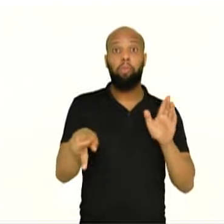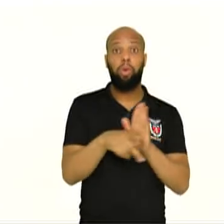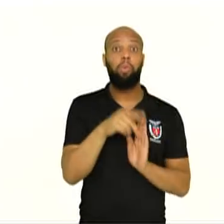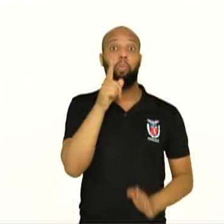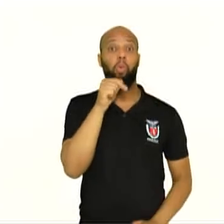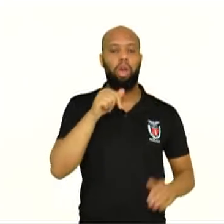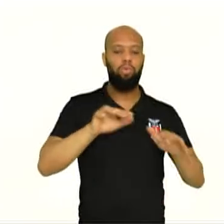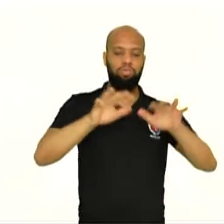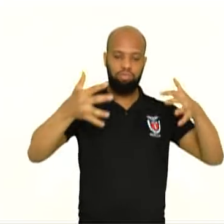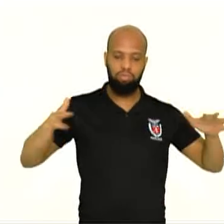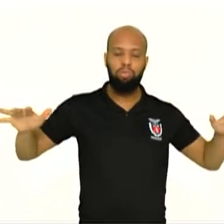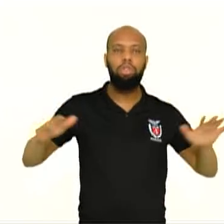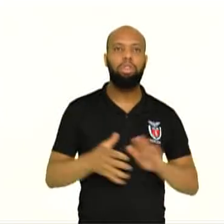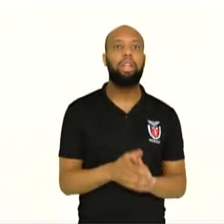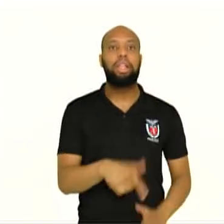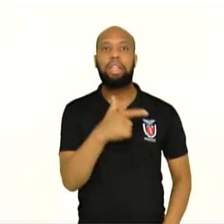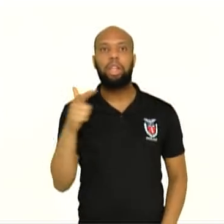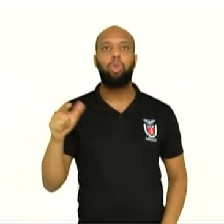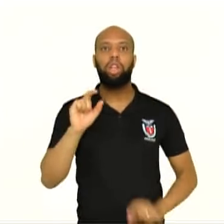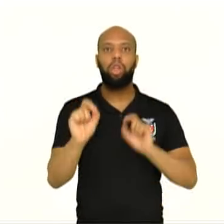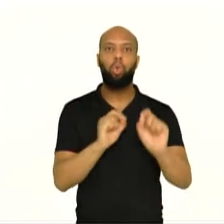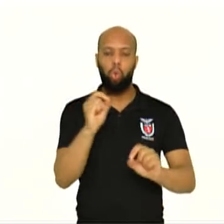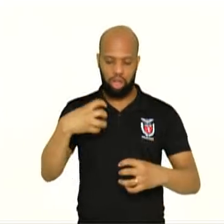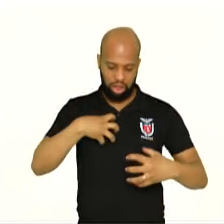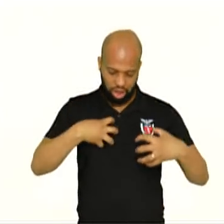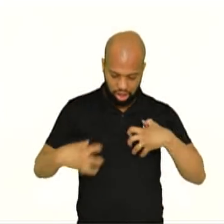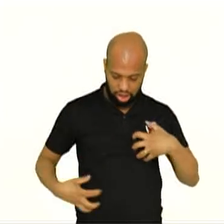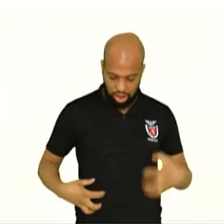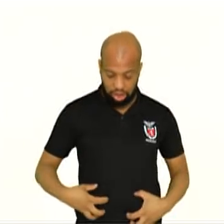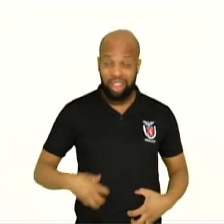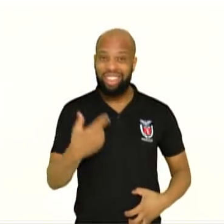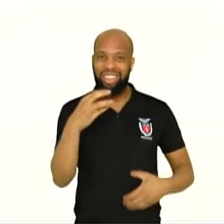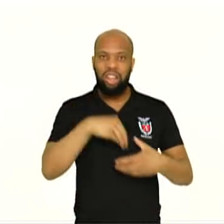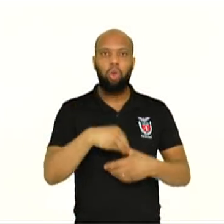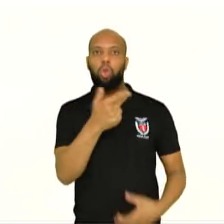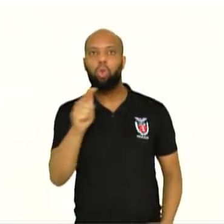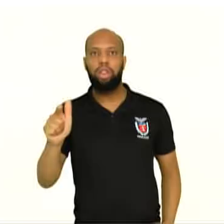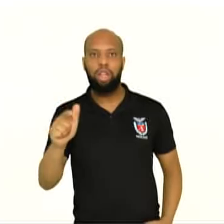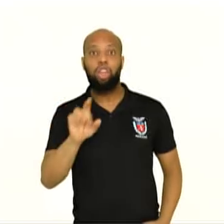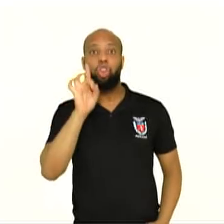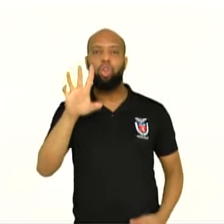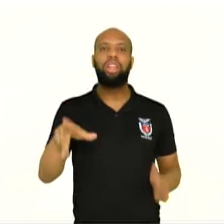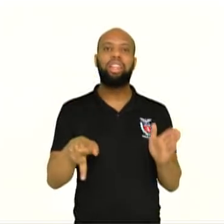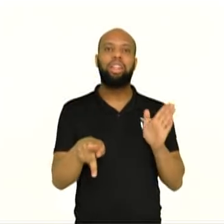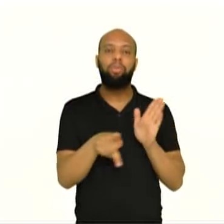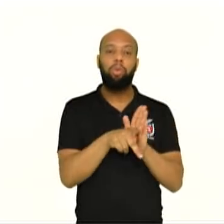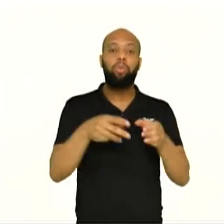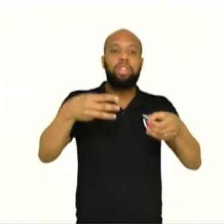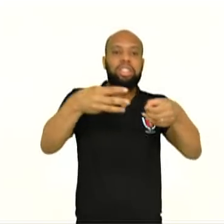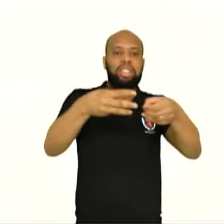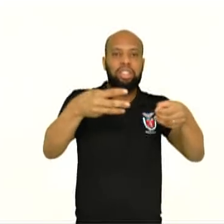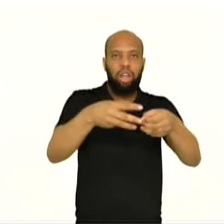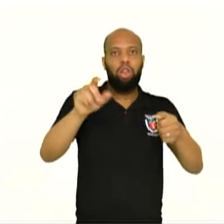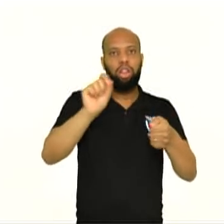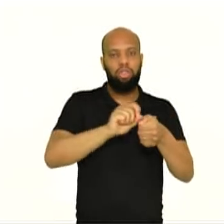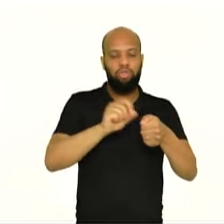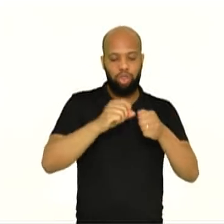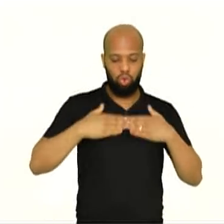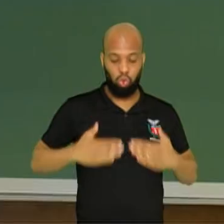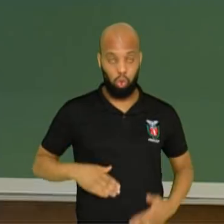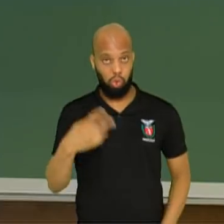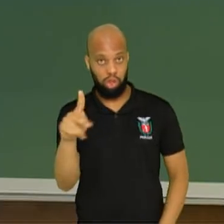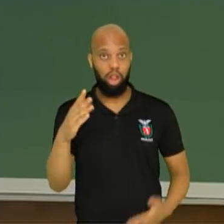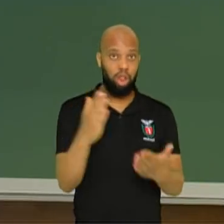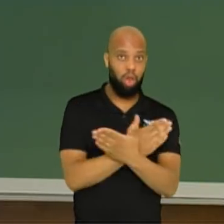aquáticos, que não têm nenhum órgão e nenhum tecido. Elas têm apenas células que vão formar o corpo dela com